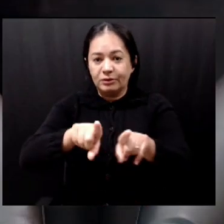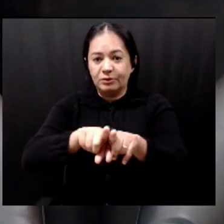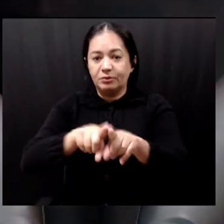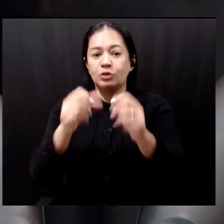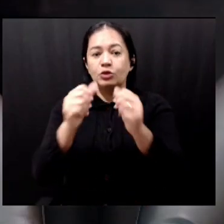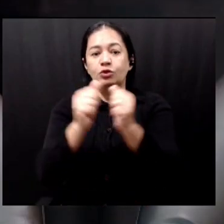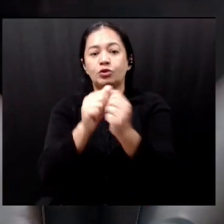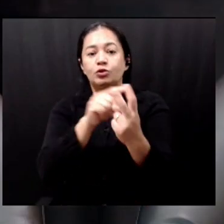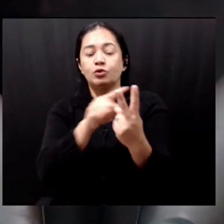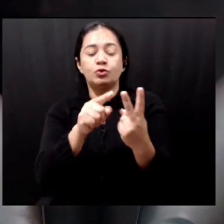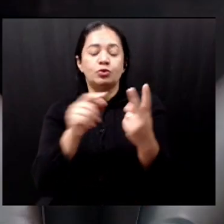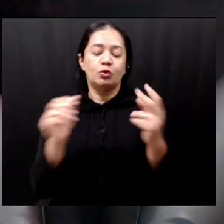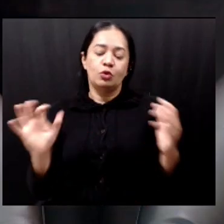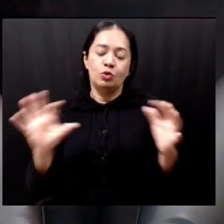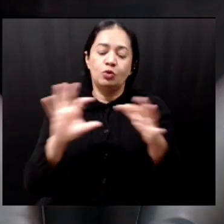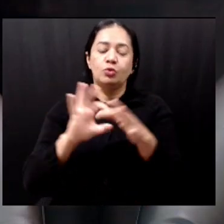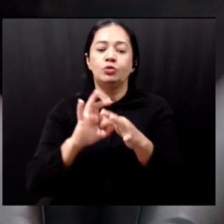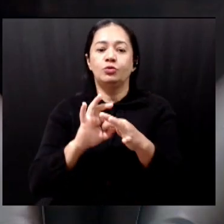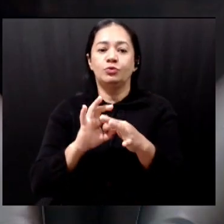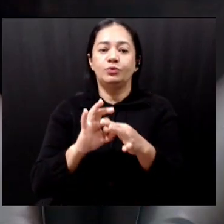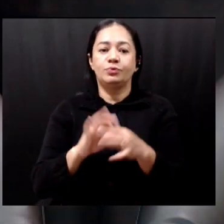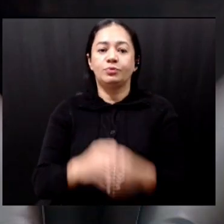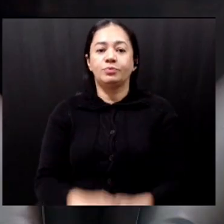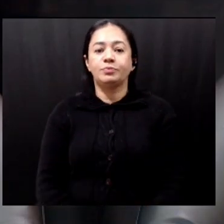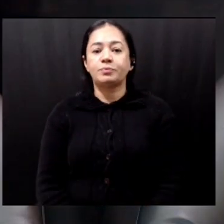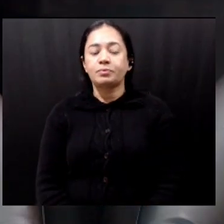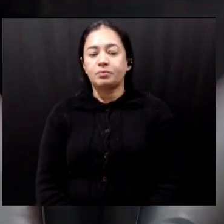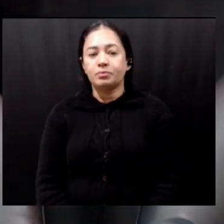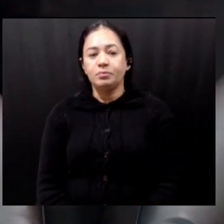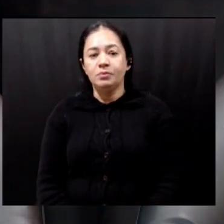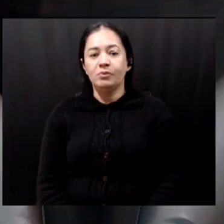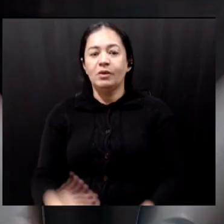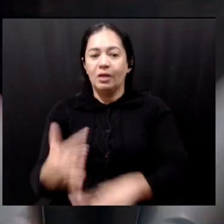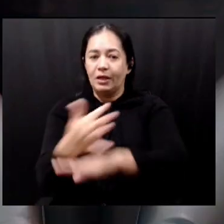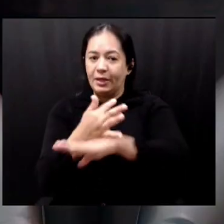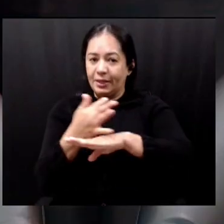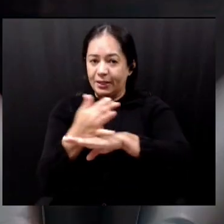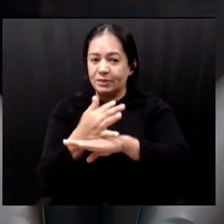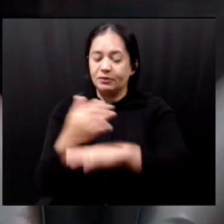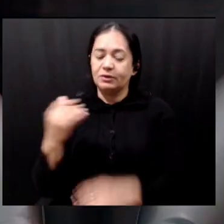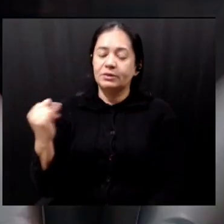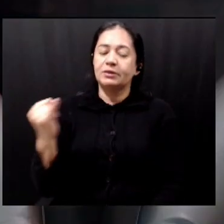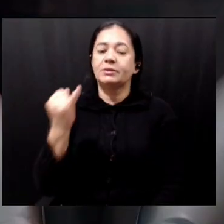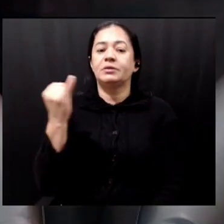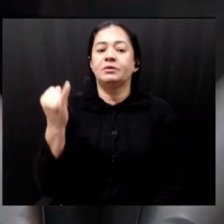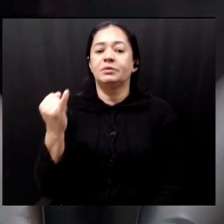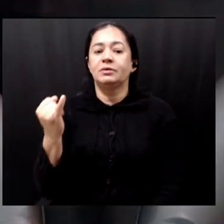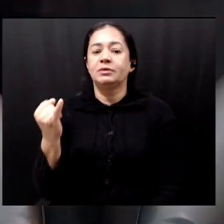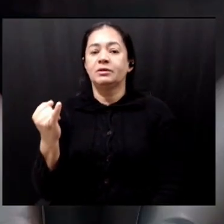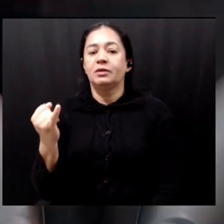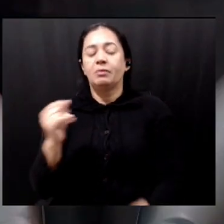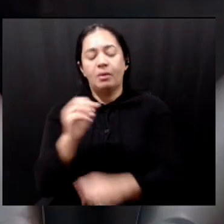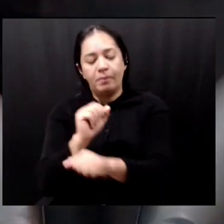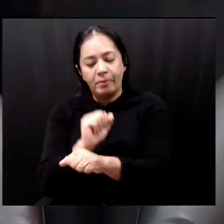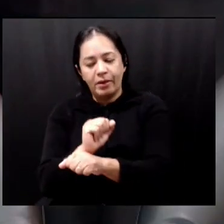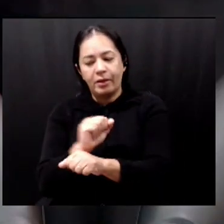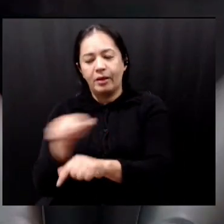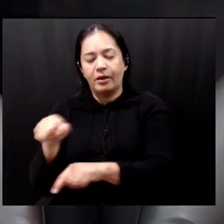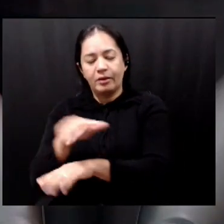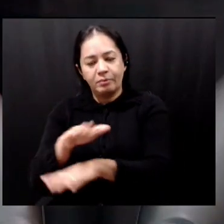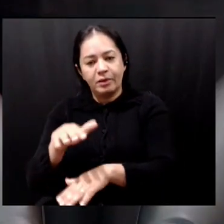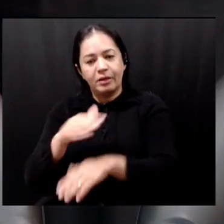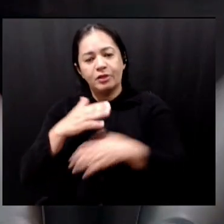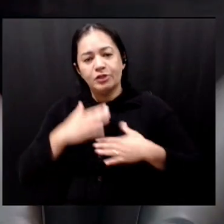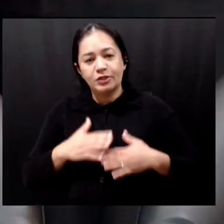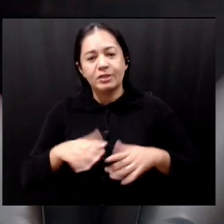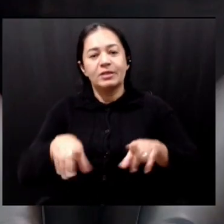com a família nesse momento. Então, as férias elas são essenciais, tanto para uma pausa para essa criança, quanto para esse momento de vínculo com a